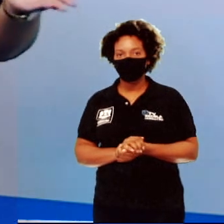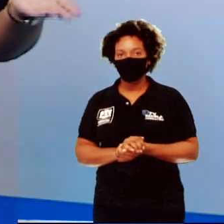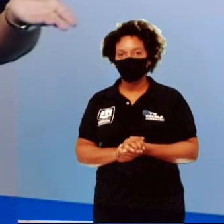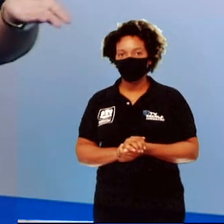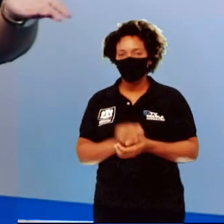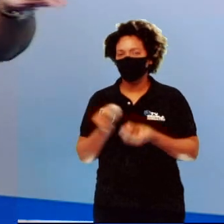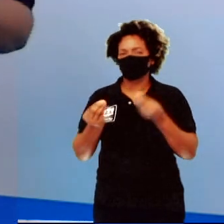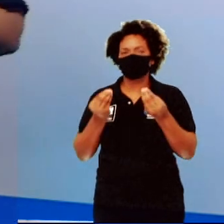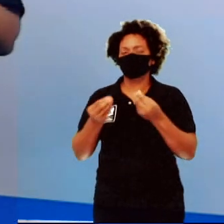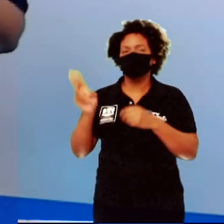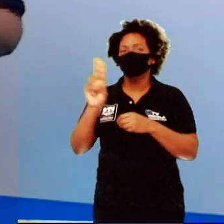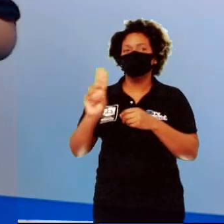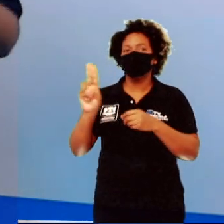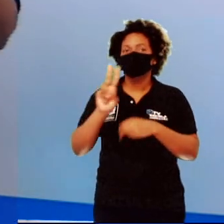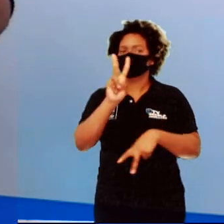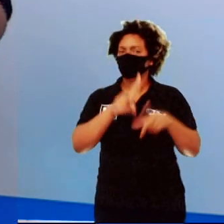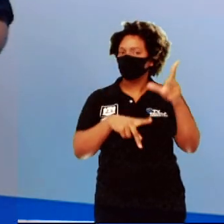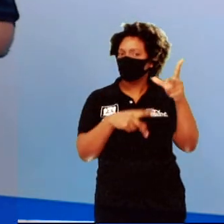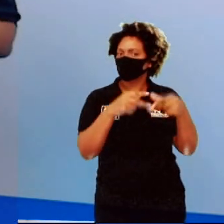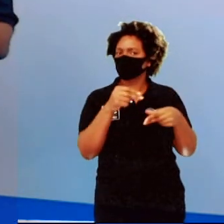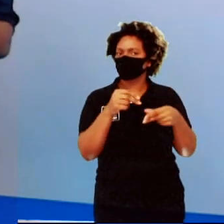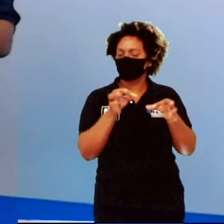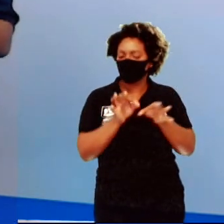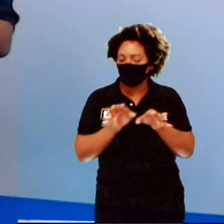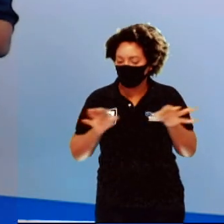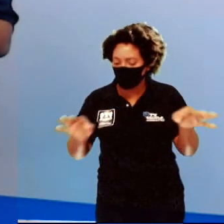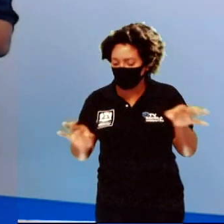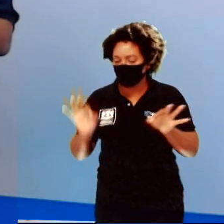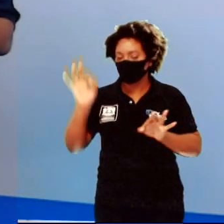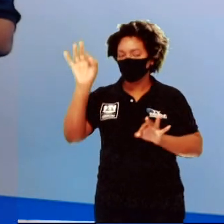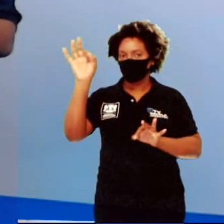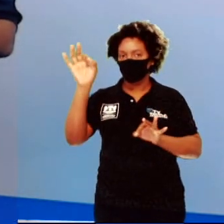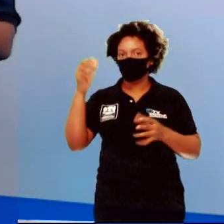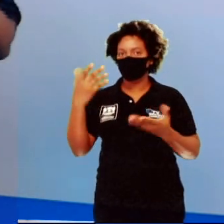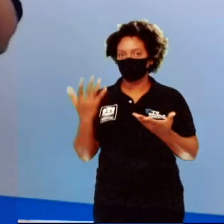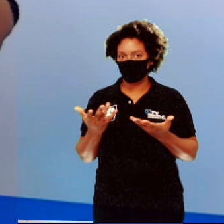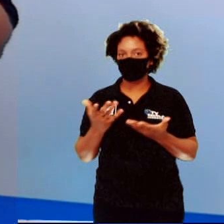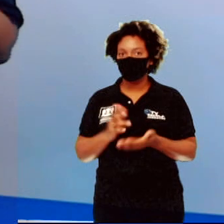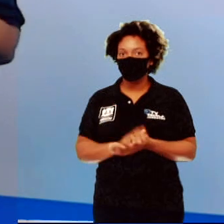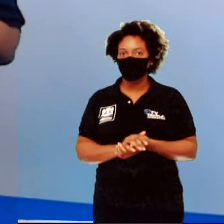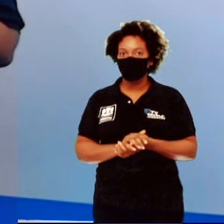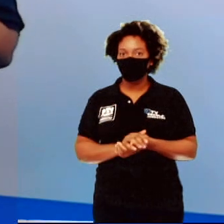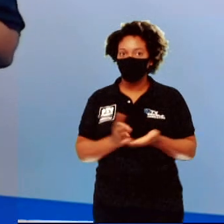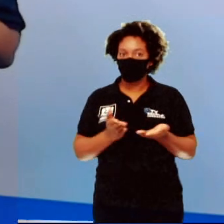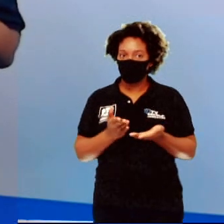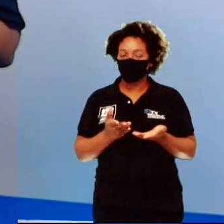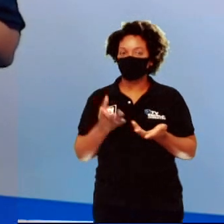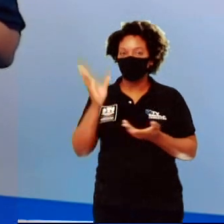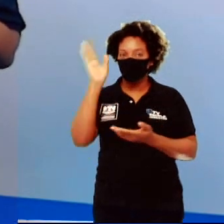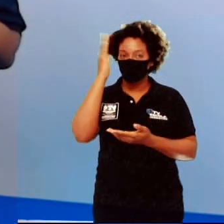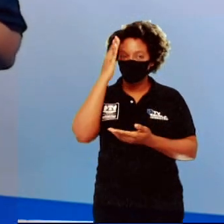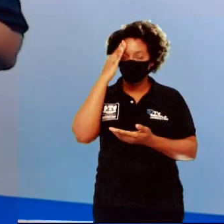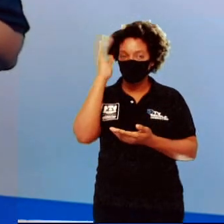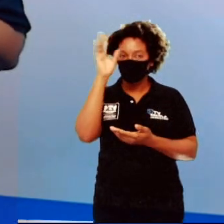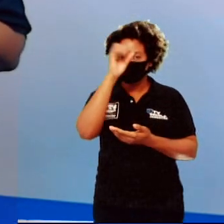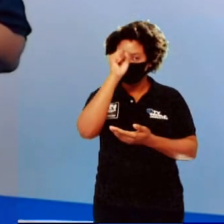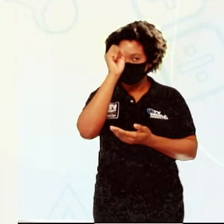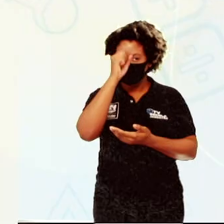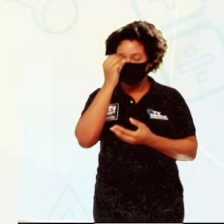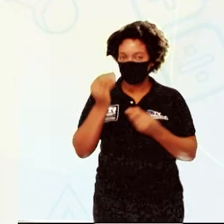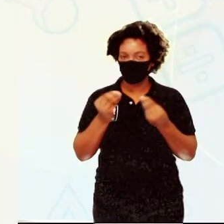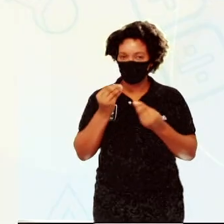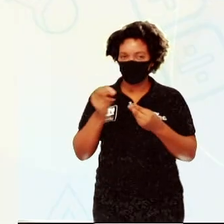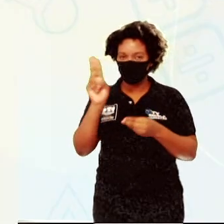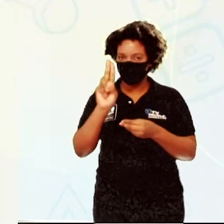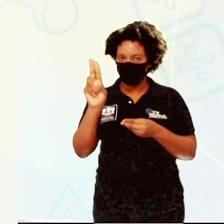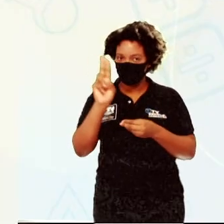Como usar os instrumentos de medida de comprimento? E agora, vamos aprender como fazer. Temos